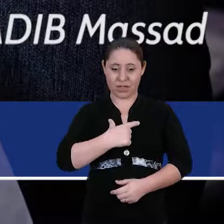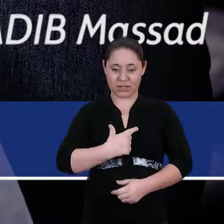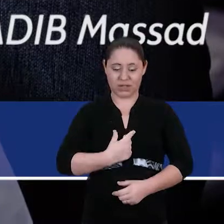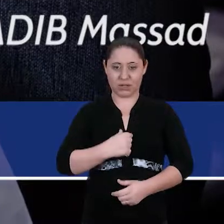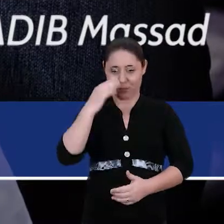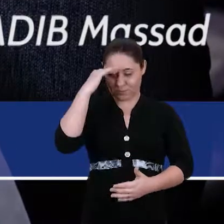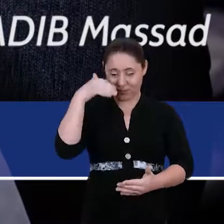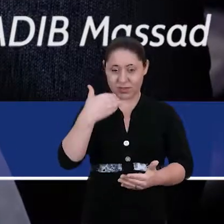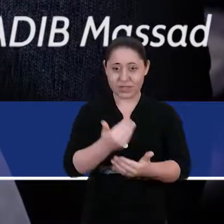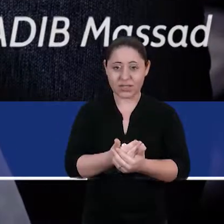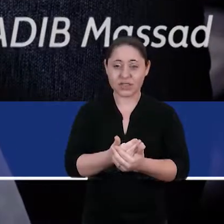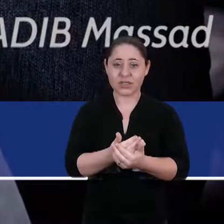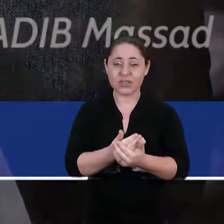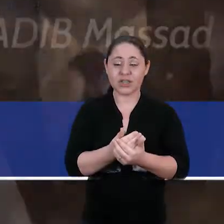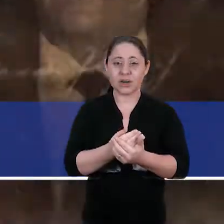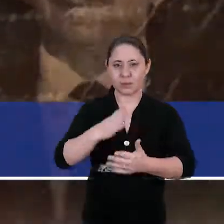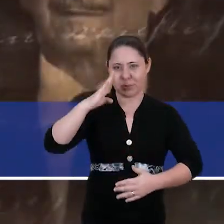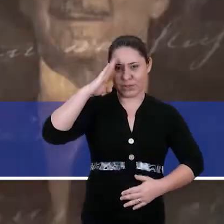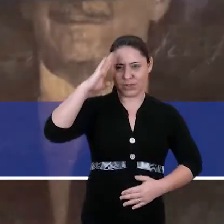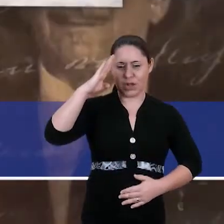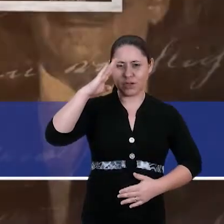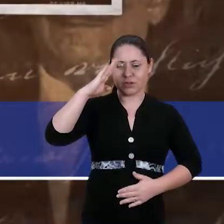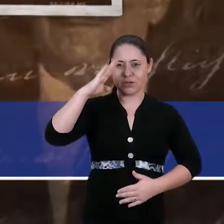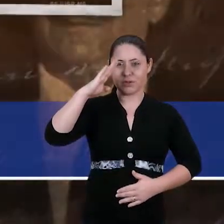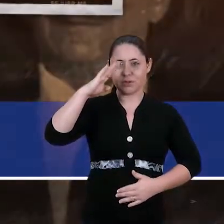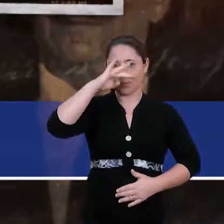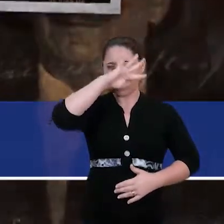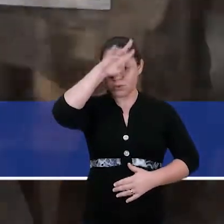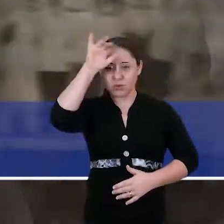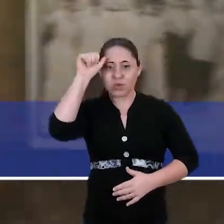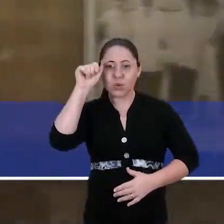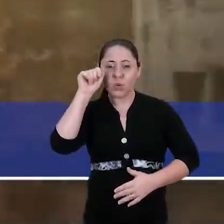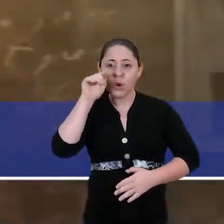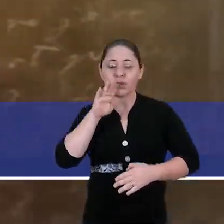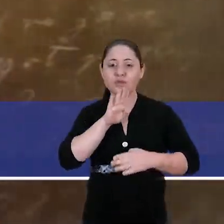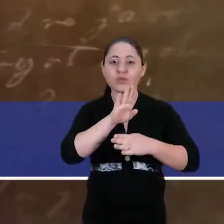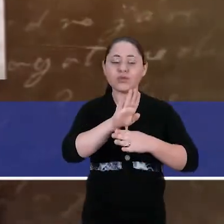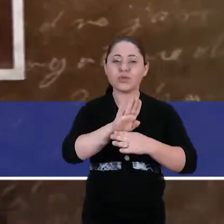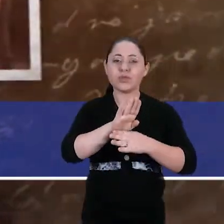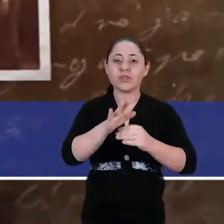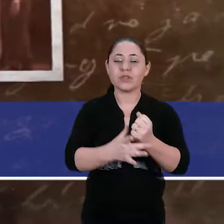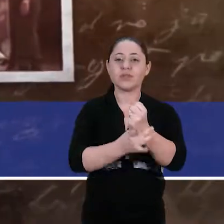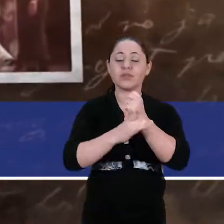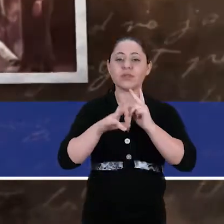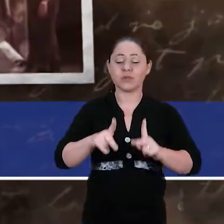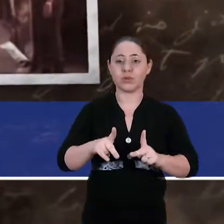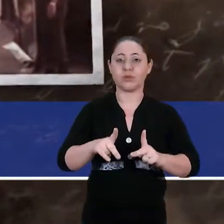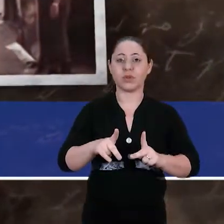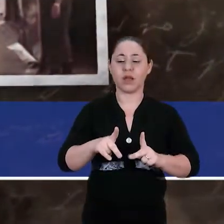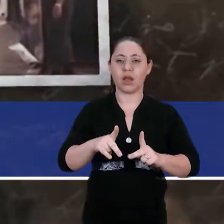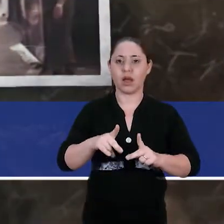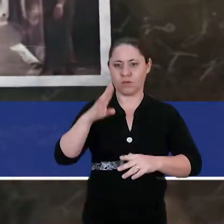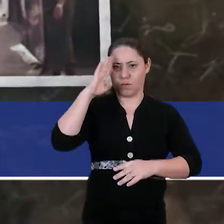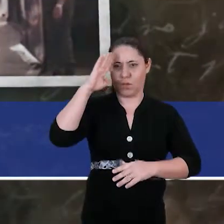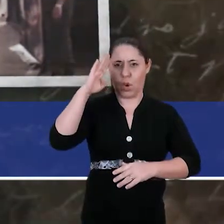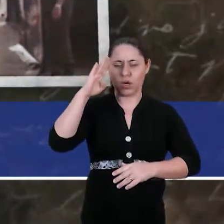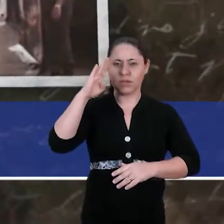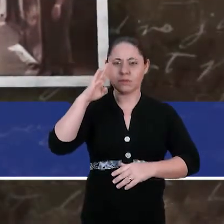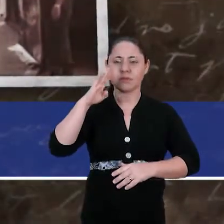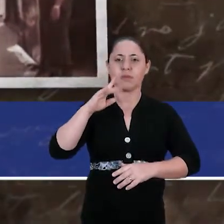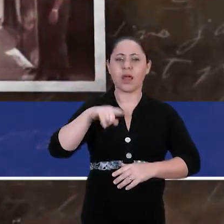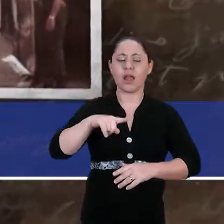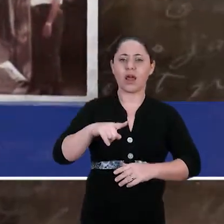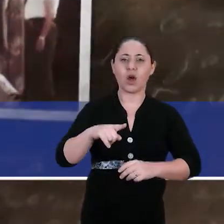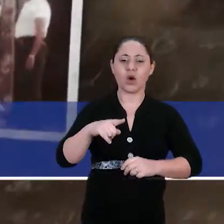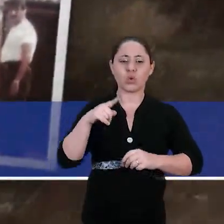homenageia militares de Mato Grosso do Sul por suas contribuições para a segurança pública do Estado. As forças militares são as